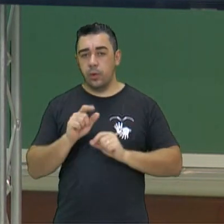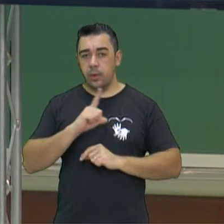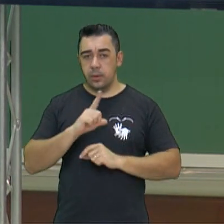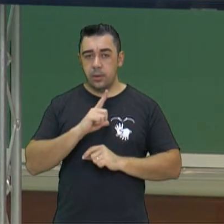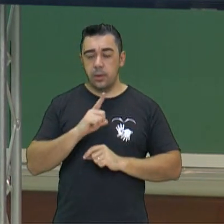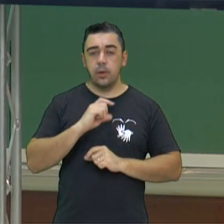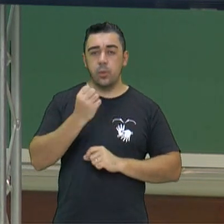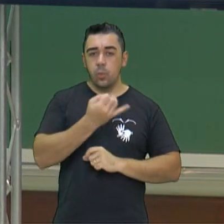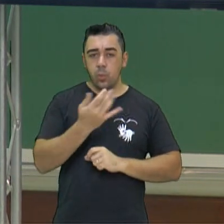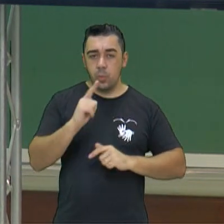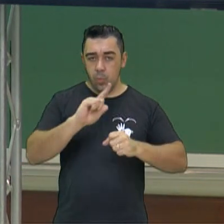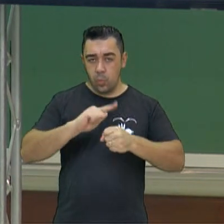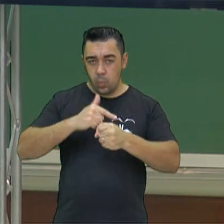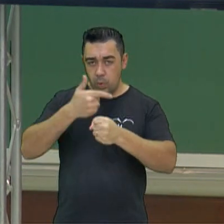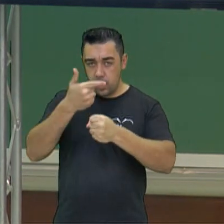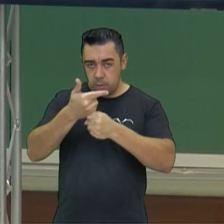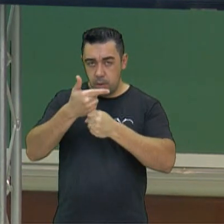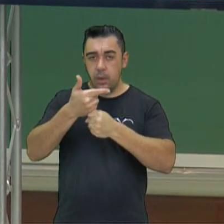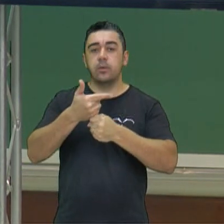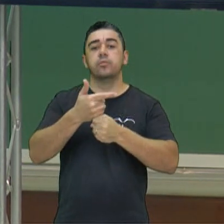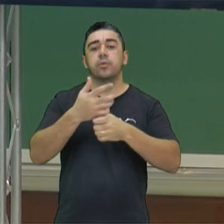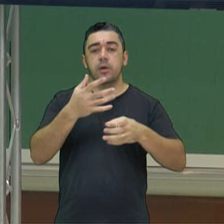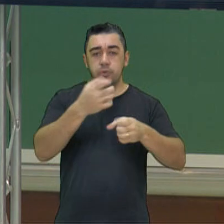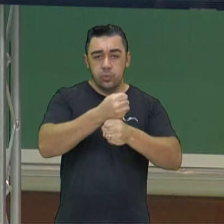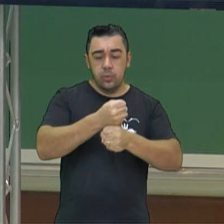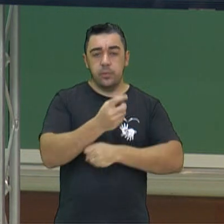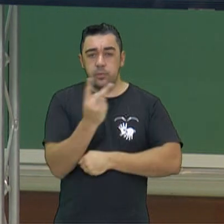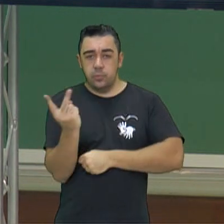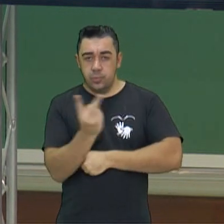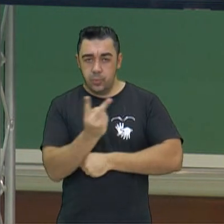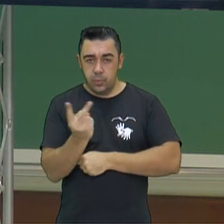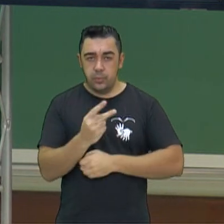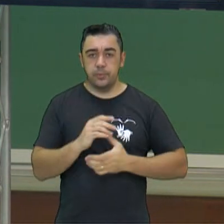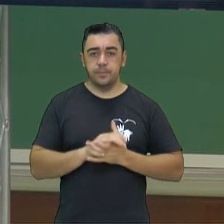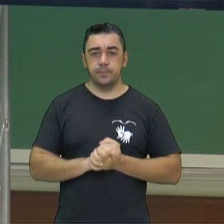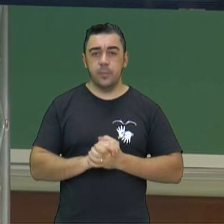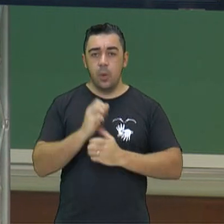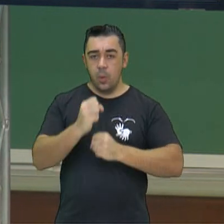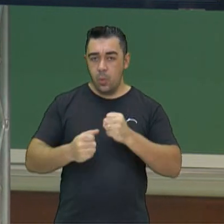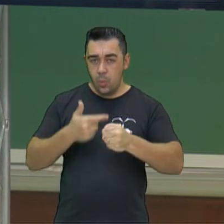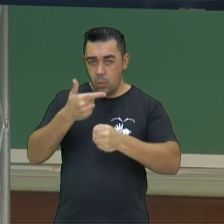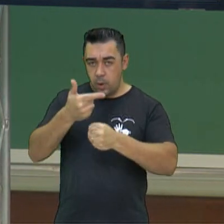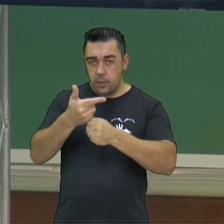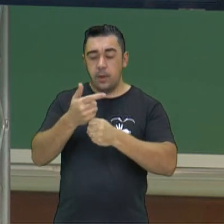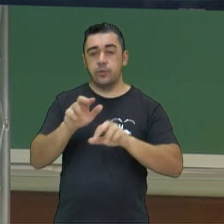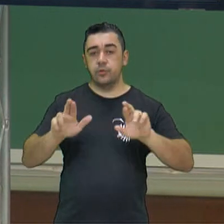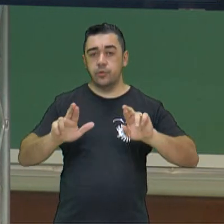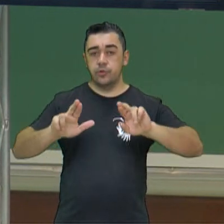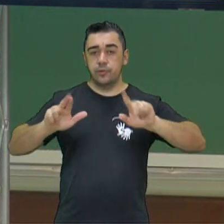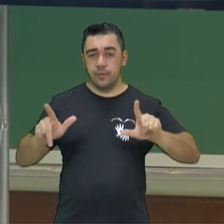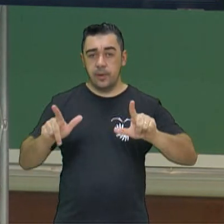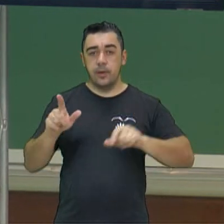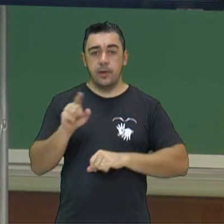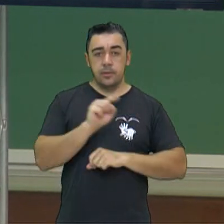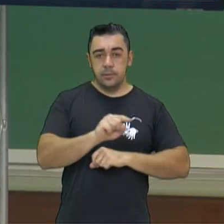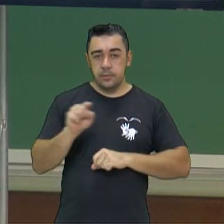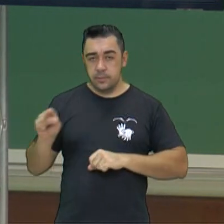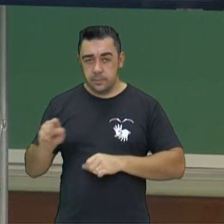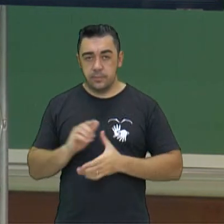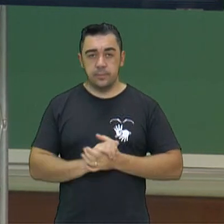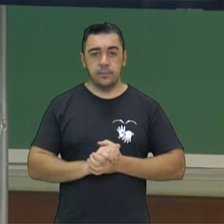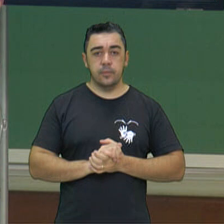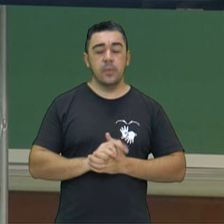dois termos, lembra nas aulas passadas? O quadrado da diferença de dois termos, o produto da soma